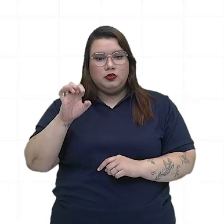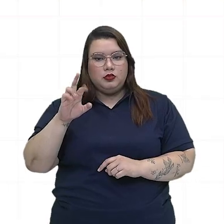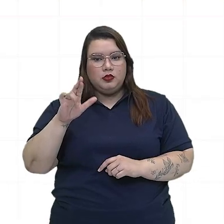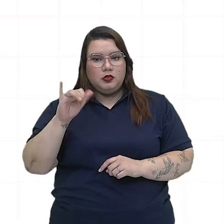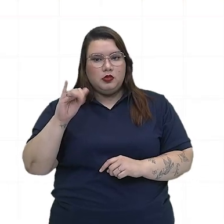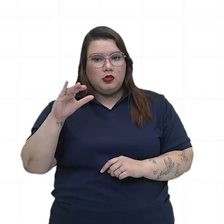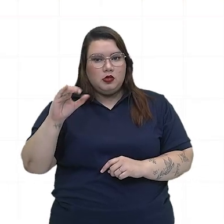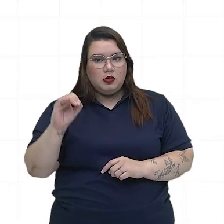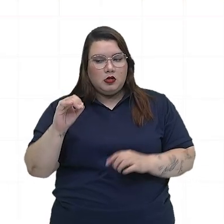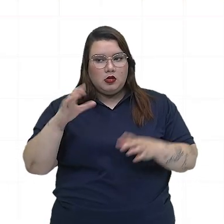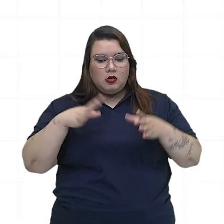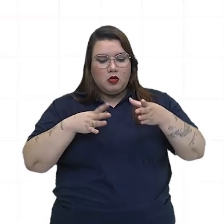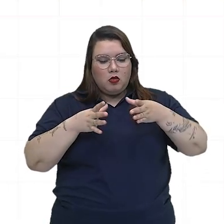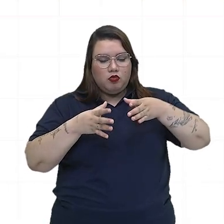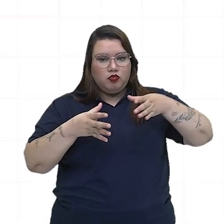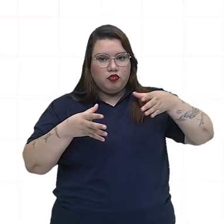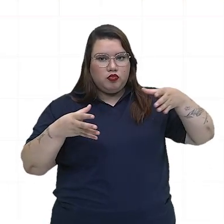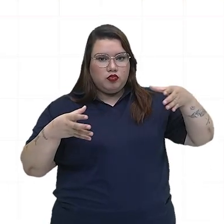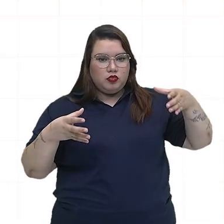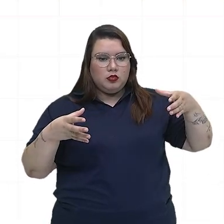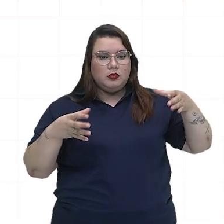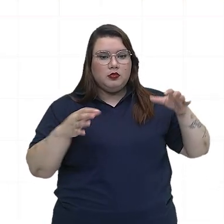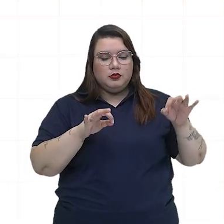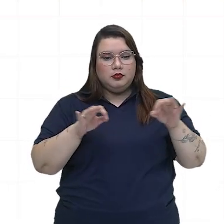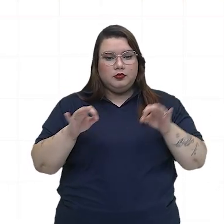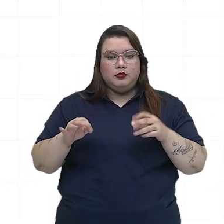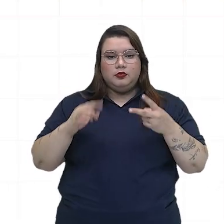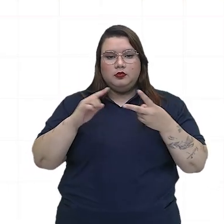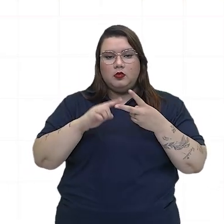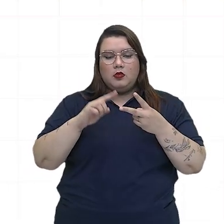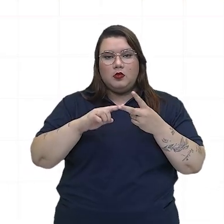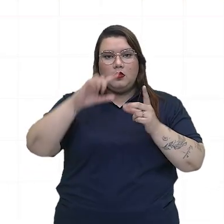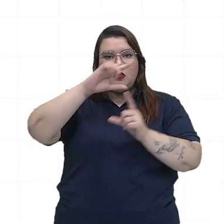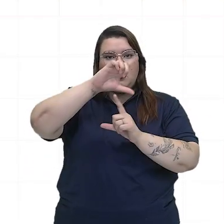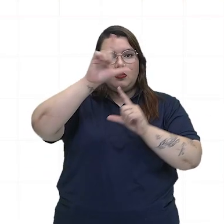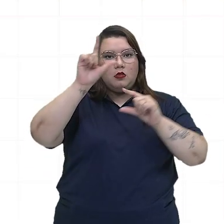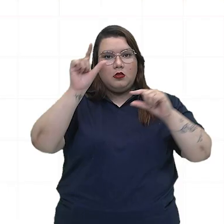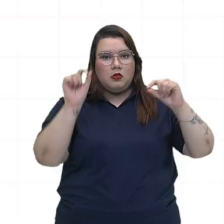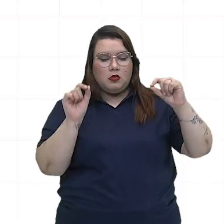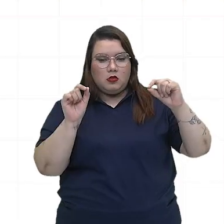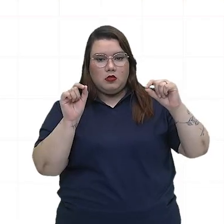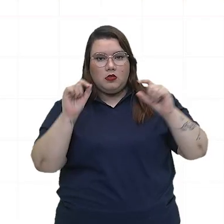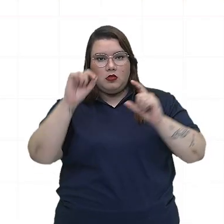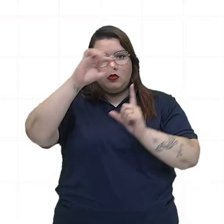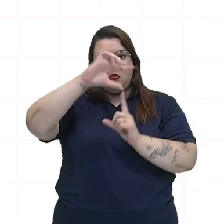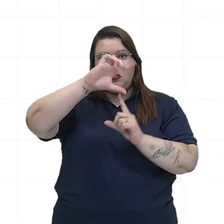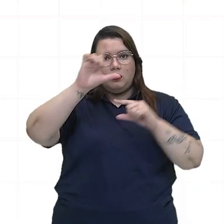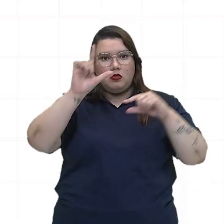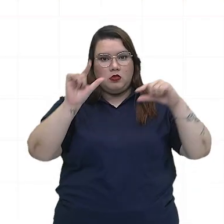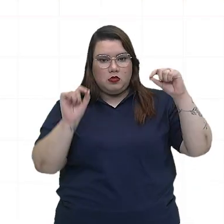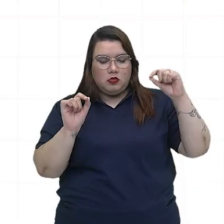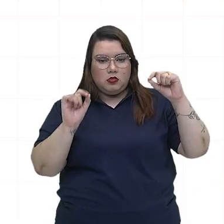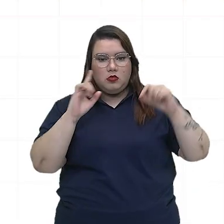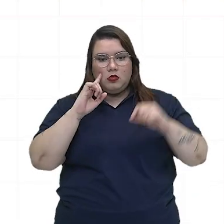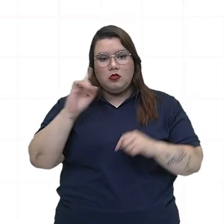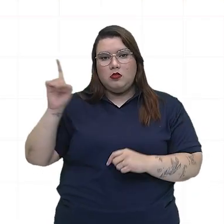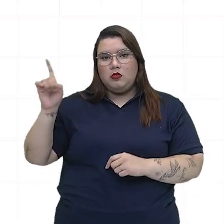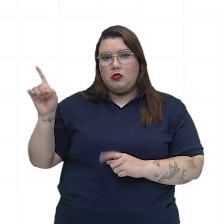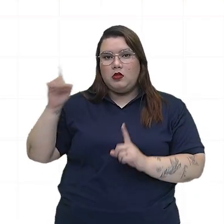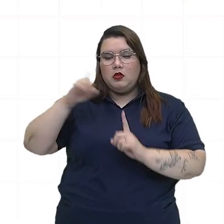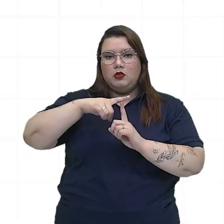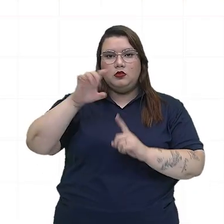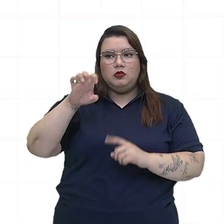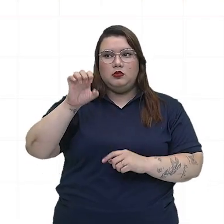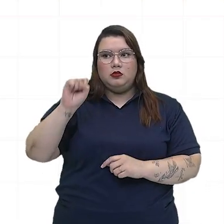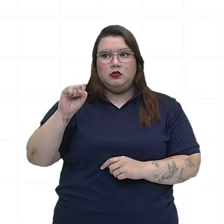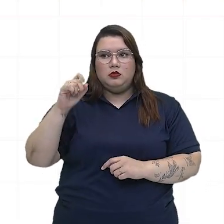mais alongado, mais oval. Nós temos a galáxia espiral, né, que ela tem esse